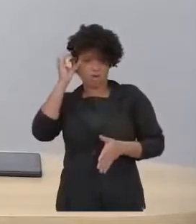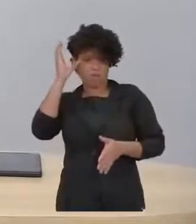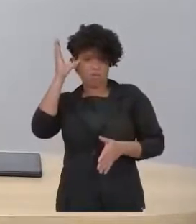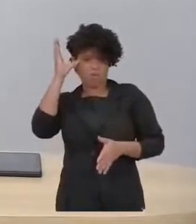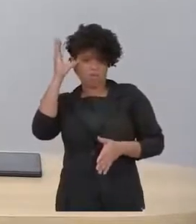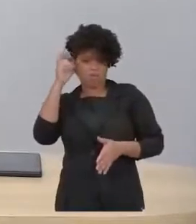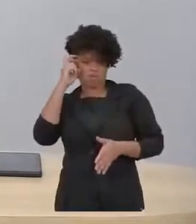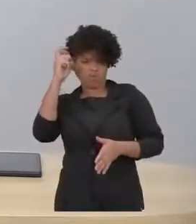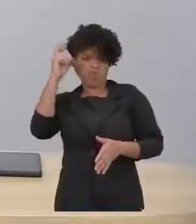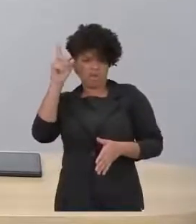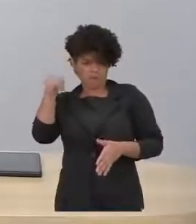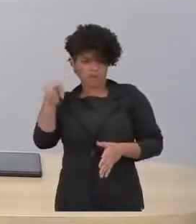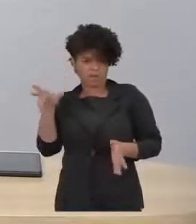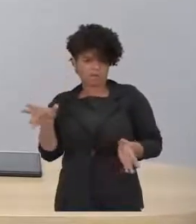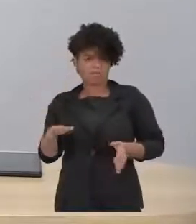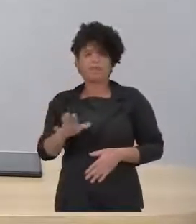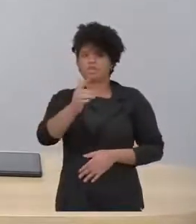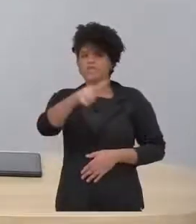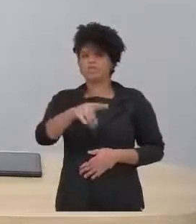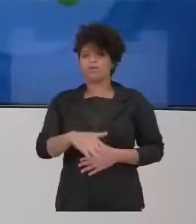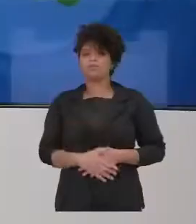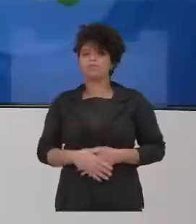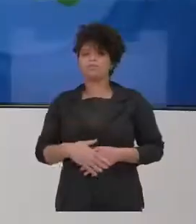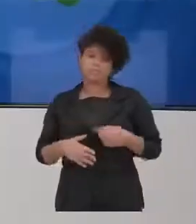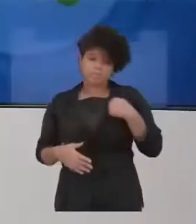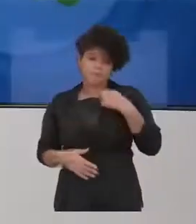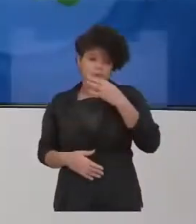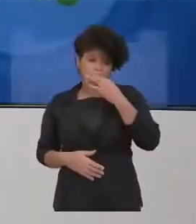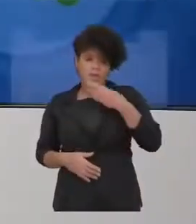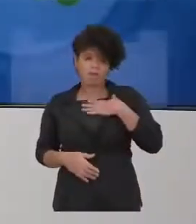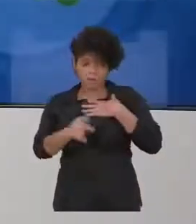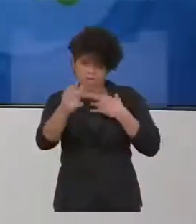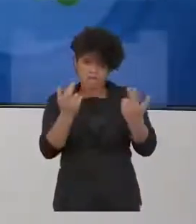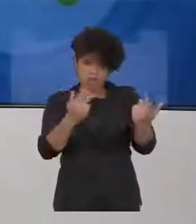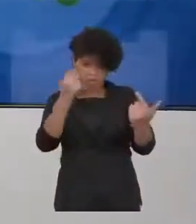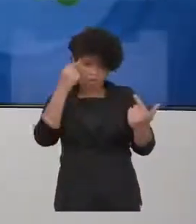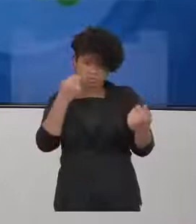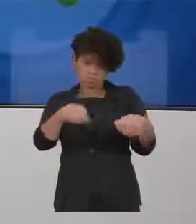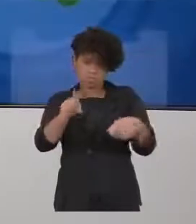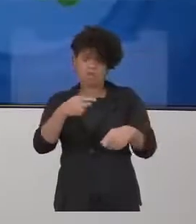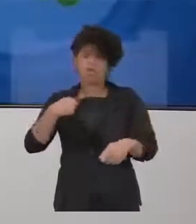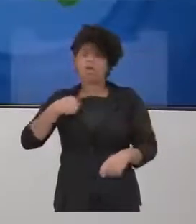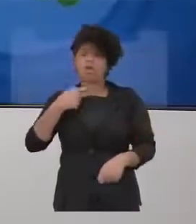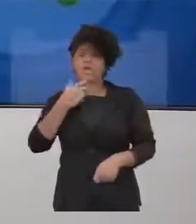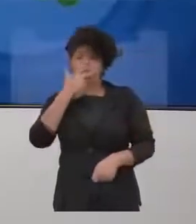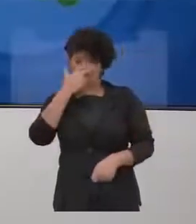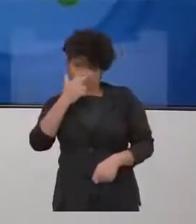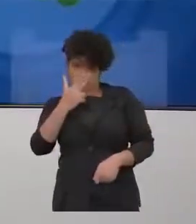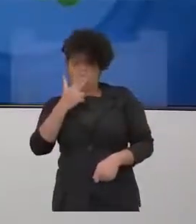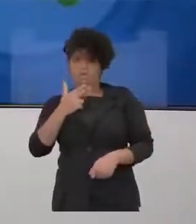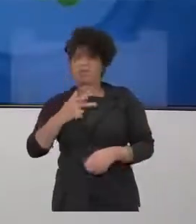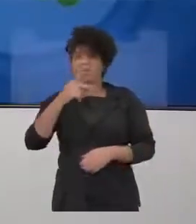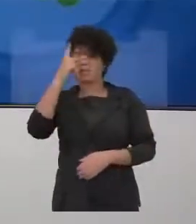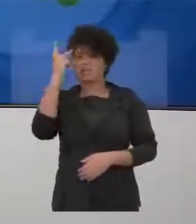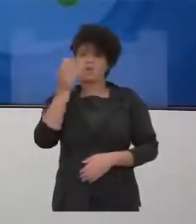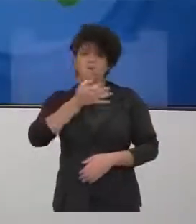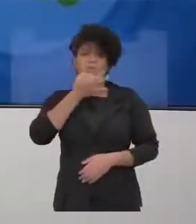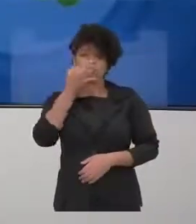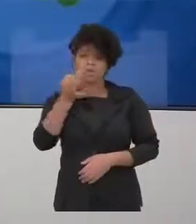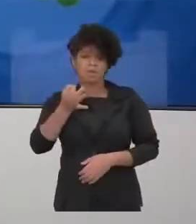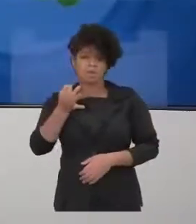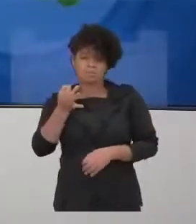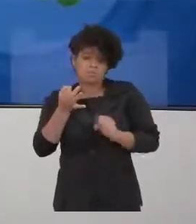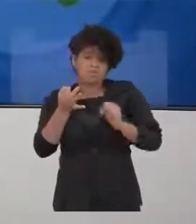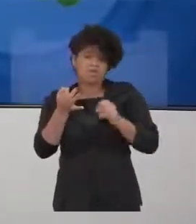Na minha opinião, eu penso assim. Você não precisa pensar assim. Eu penso assim. Eu acho que opinião é quando é muito fácil ter.